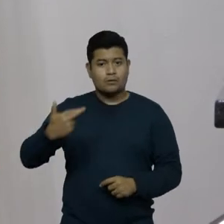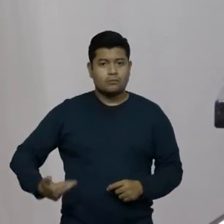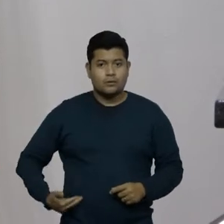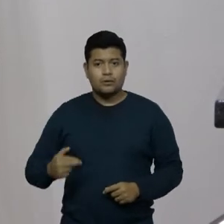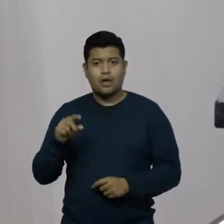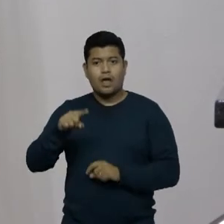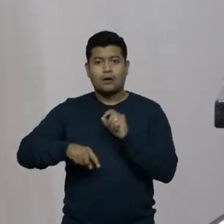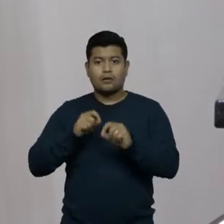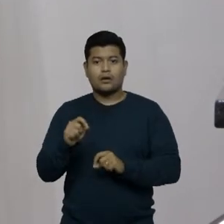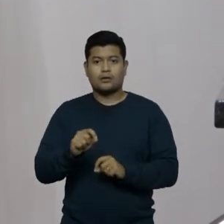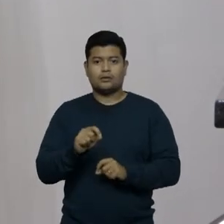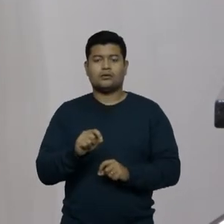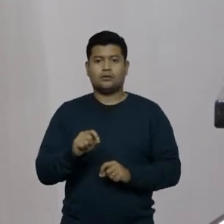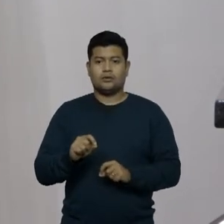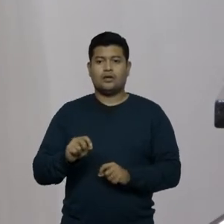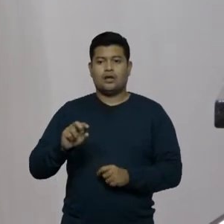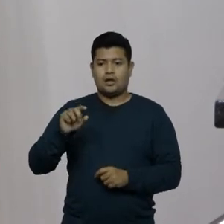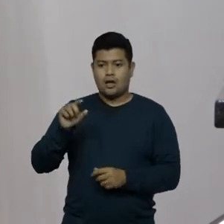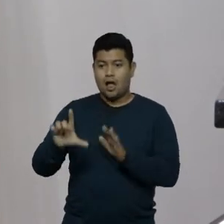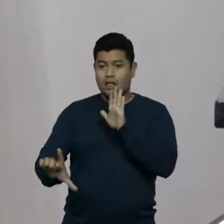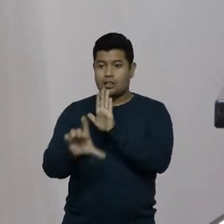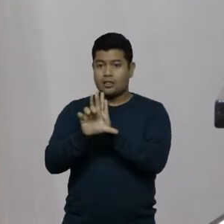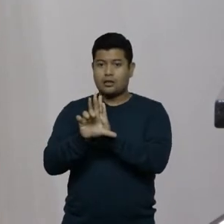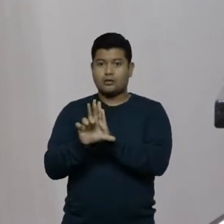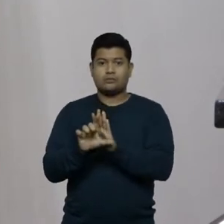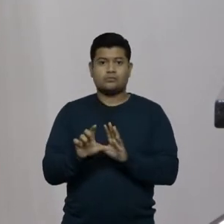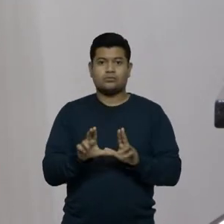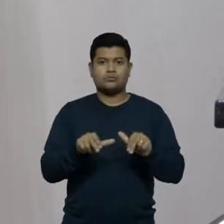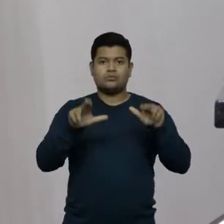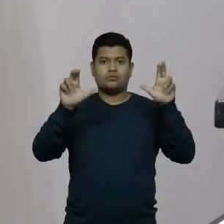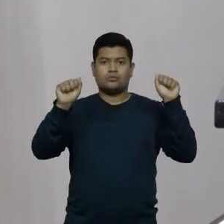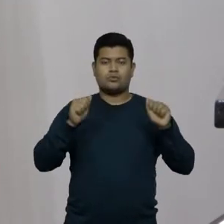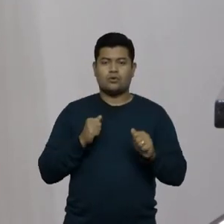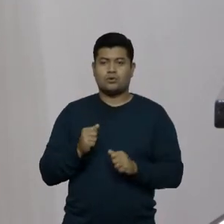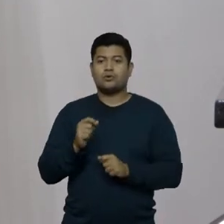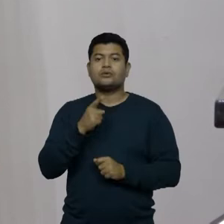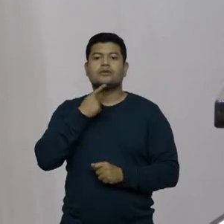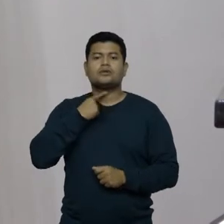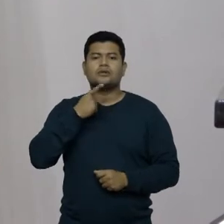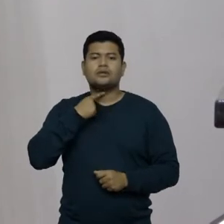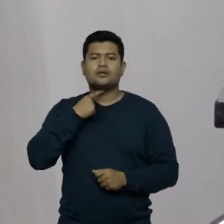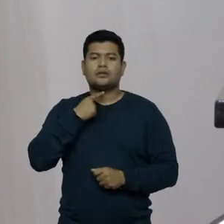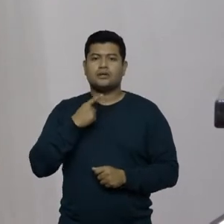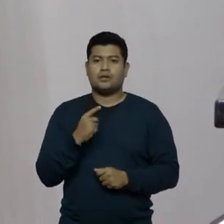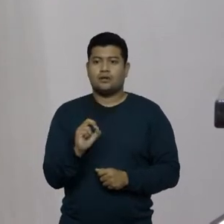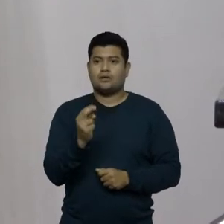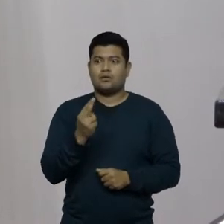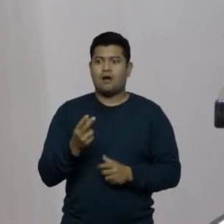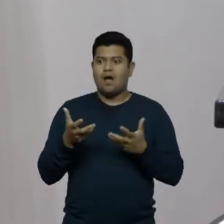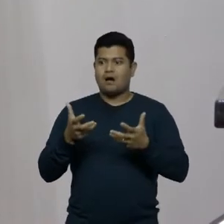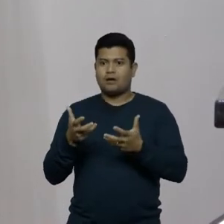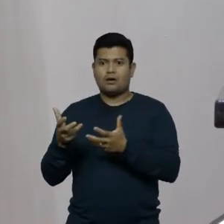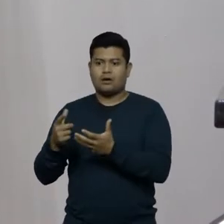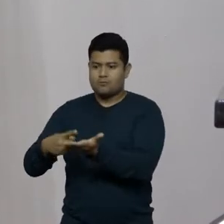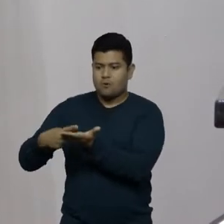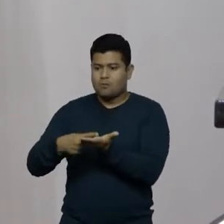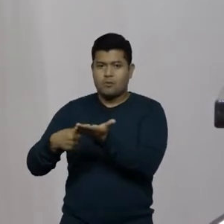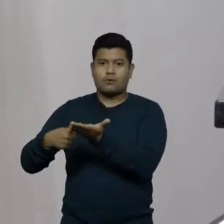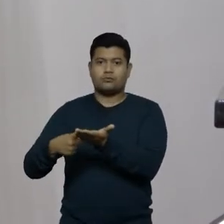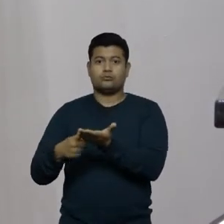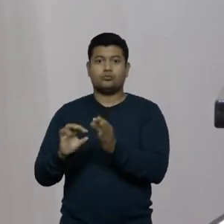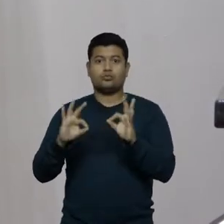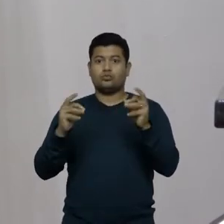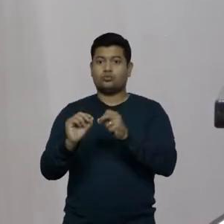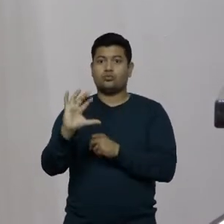Império das leis não o império das conveniências e das vontades momentâneas e tu já aconteceu